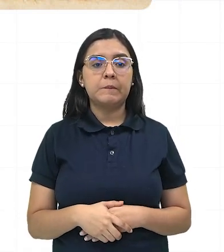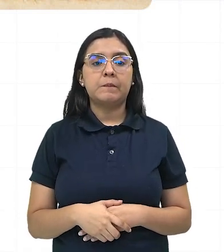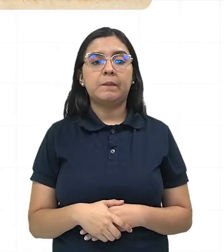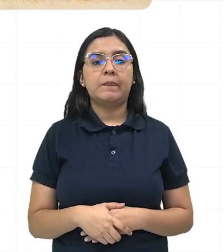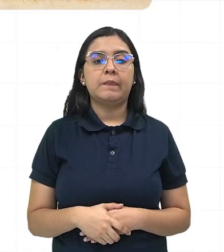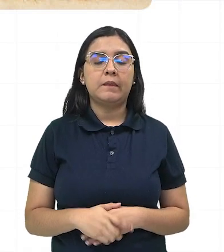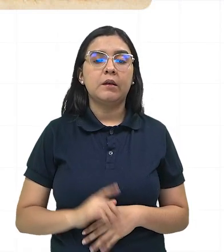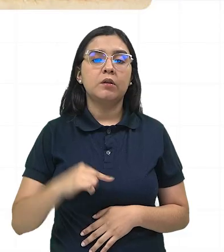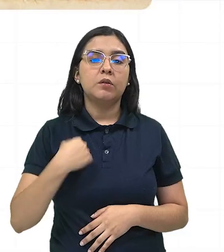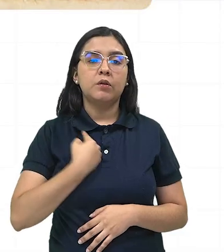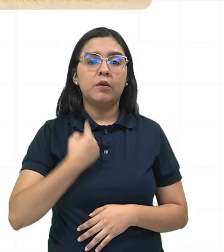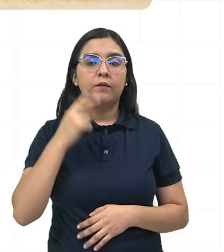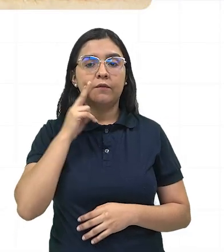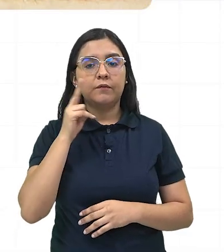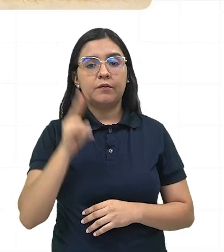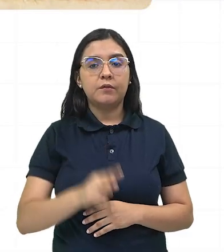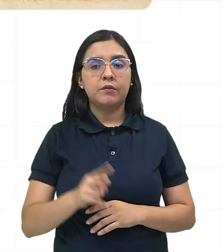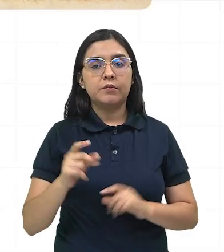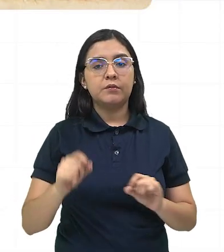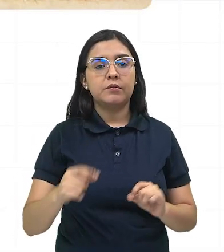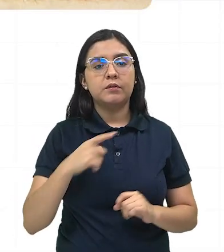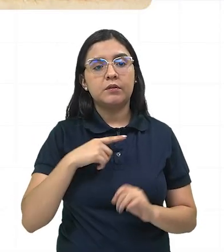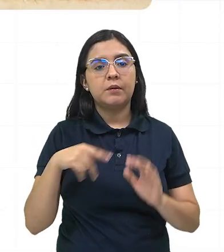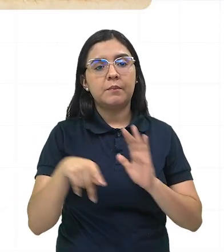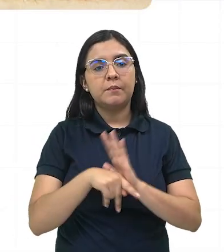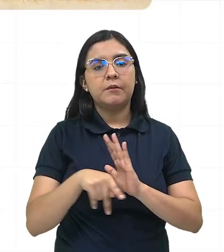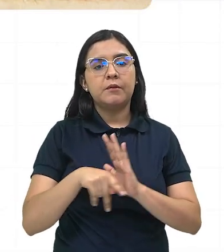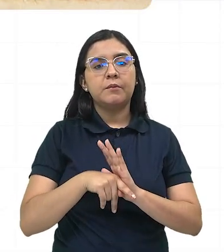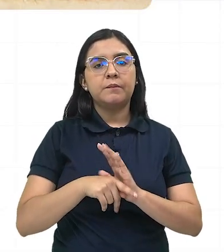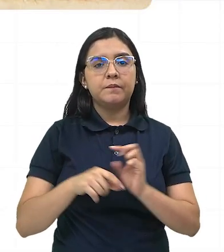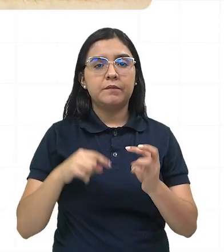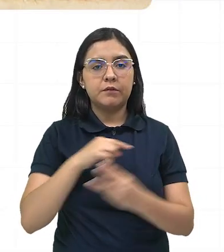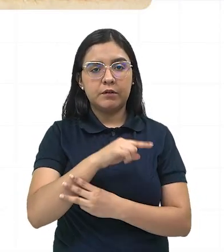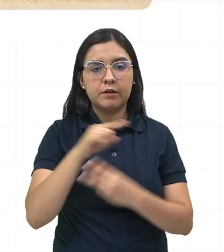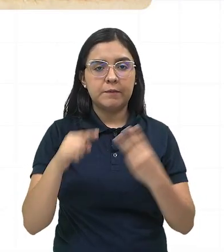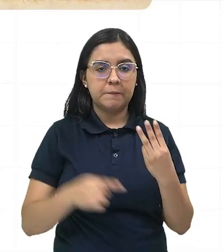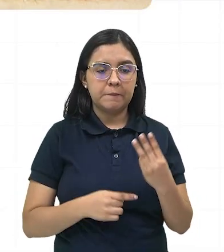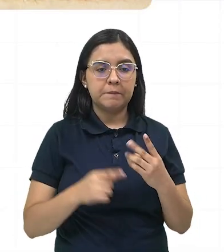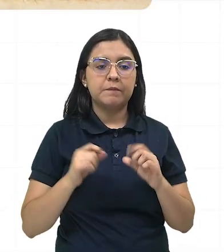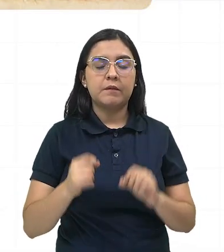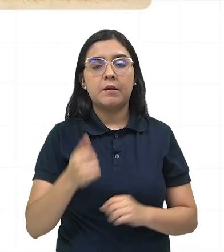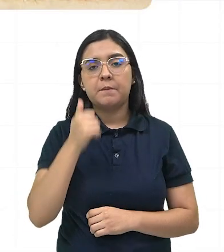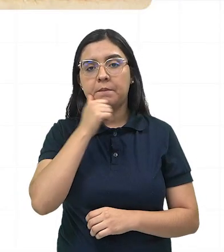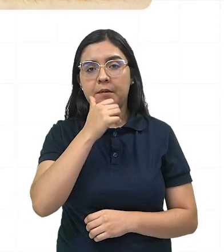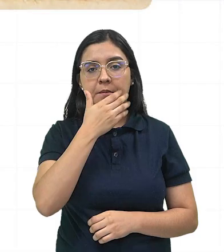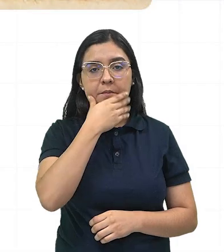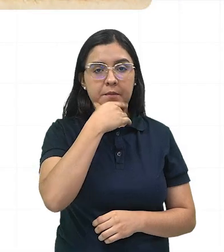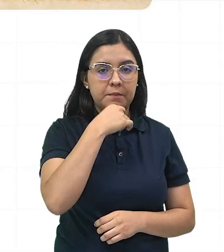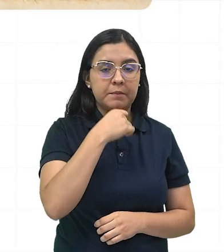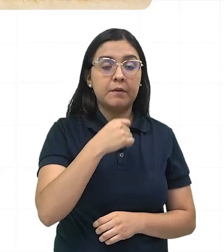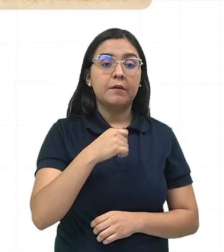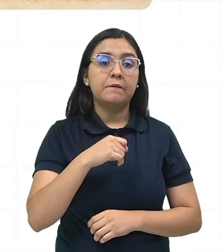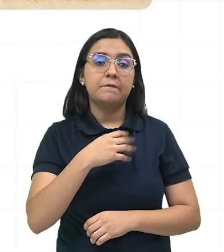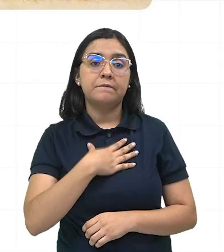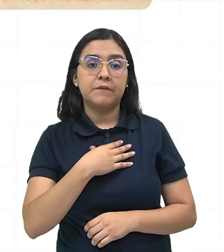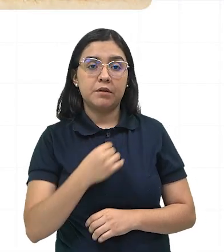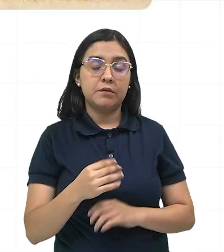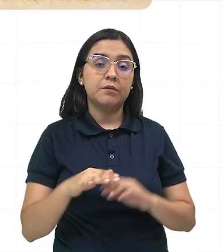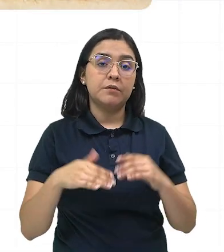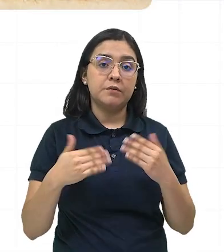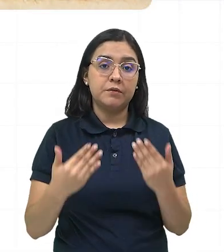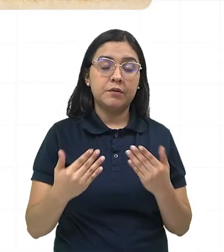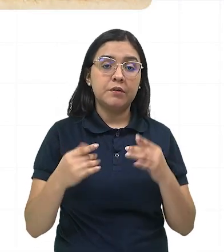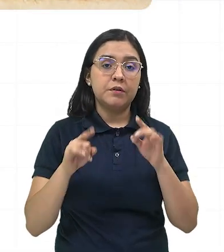vamos ver que o cristianismo tem a dimensão da Trindade, da Santíssima Trindade. 3